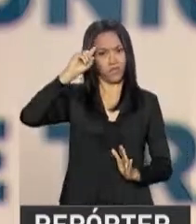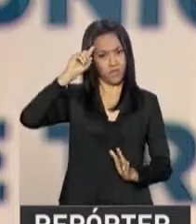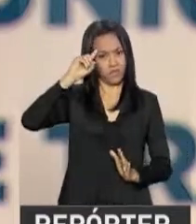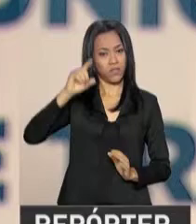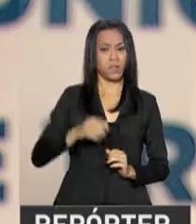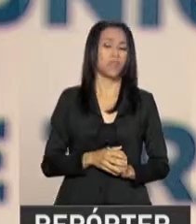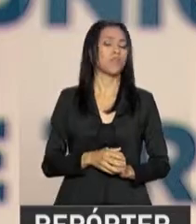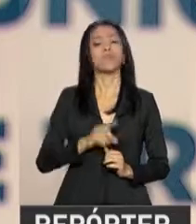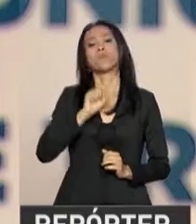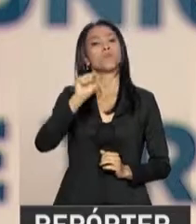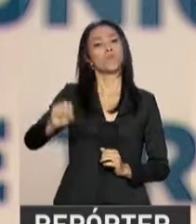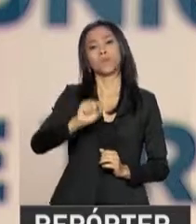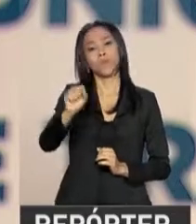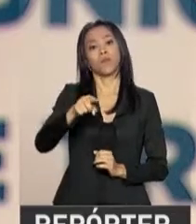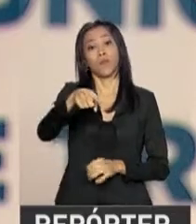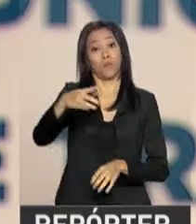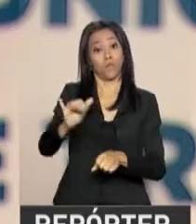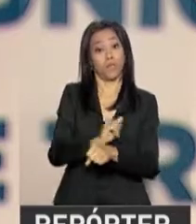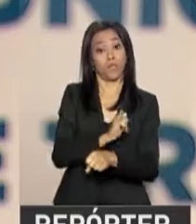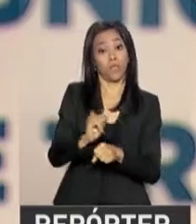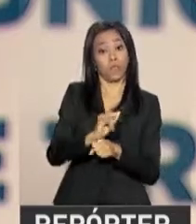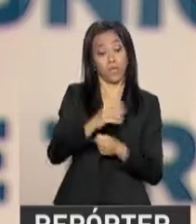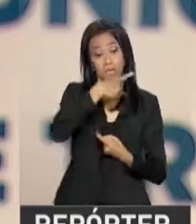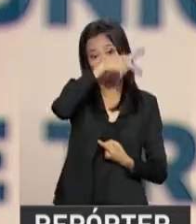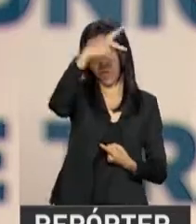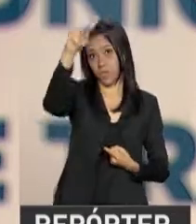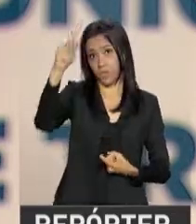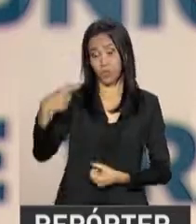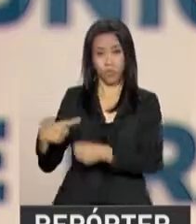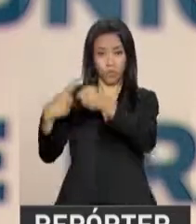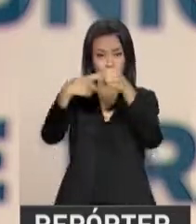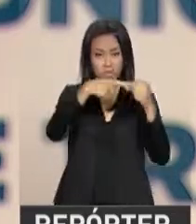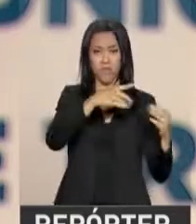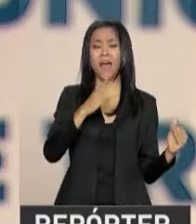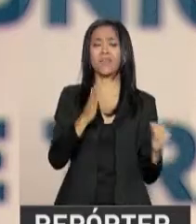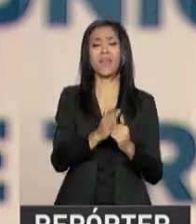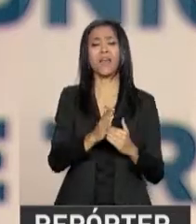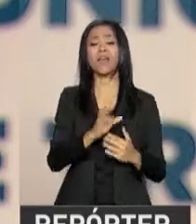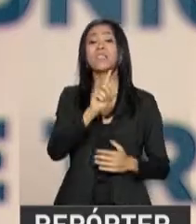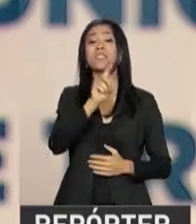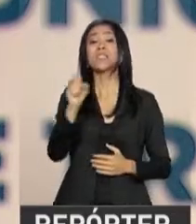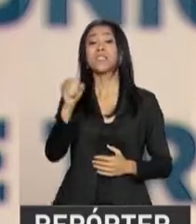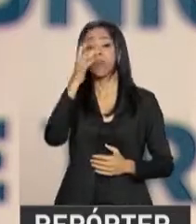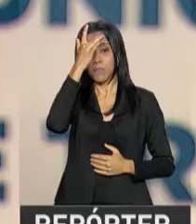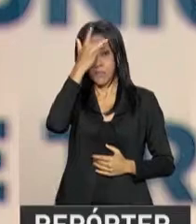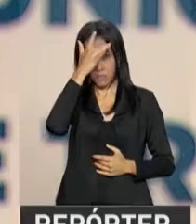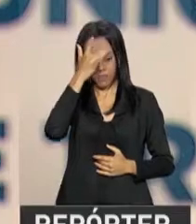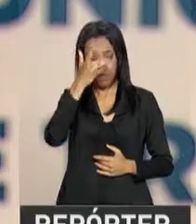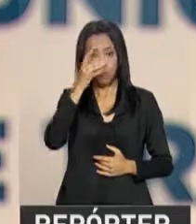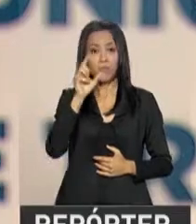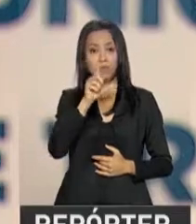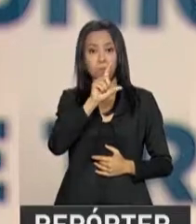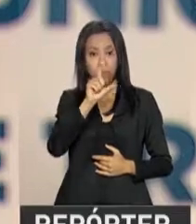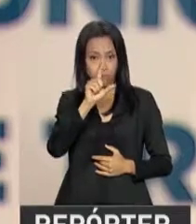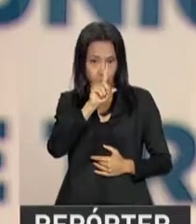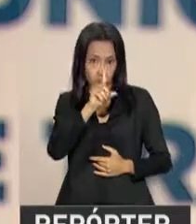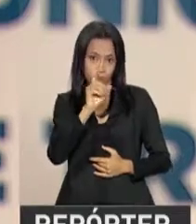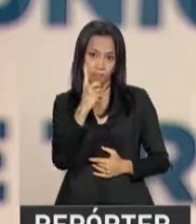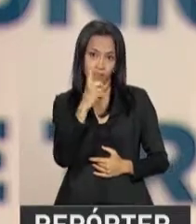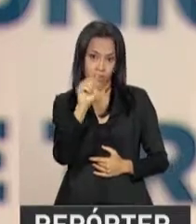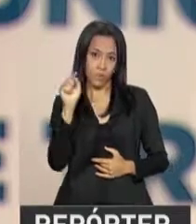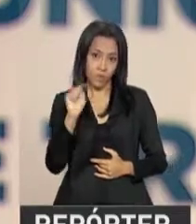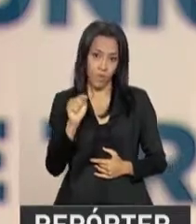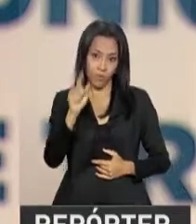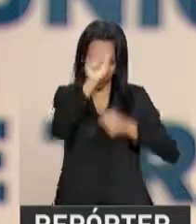uma ferramenta para que os municípios até 100 mil habitantes possam de é elaborar os seus